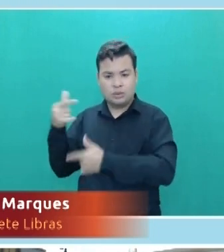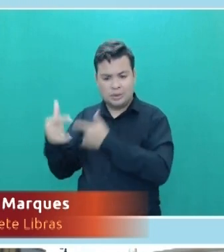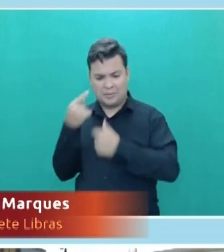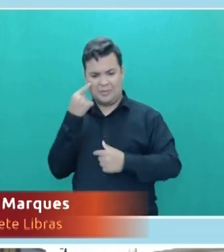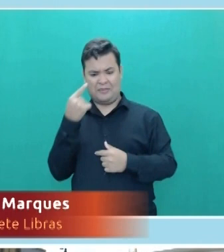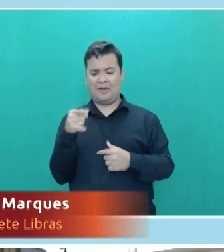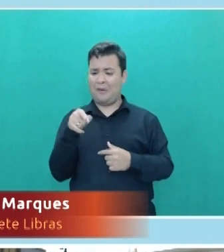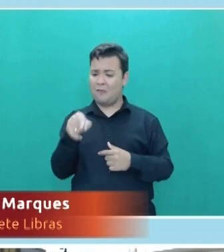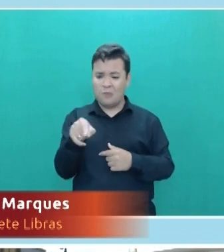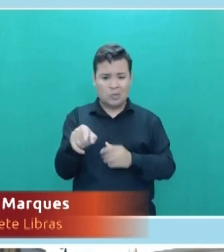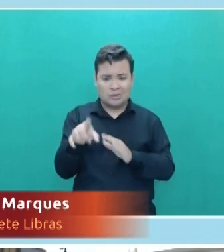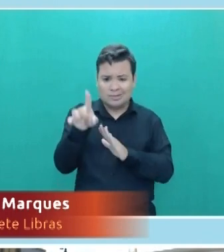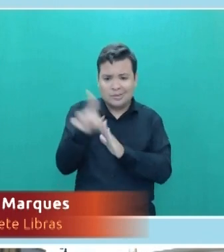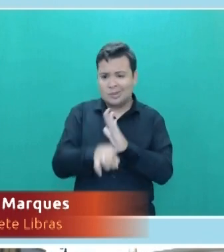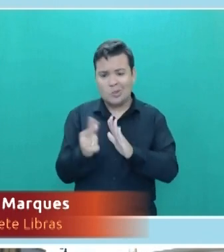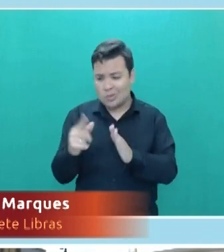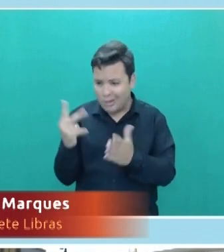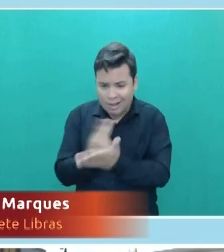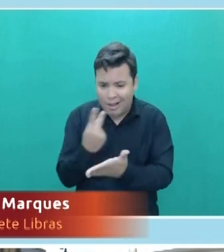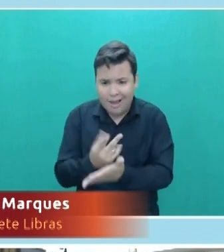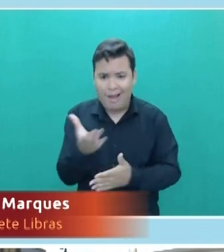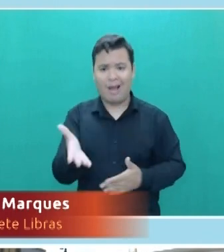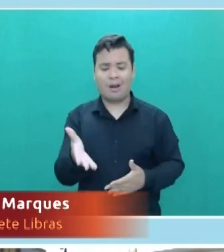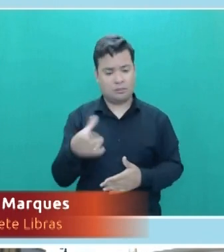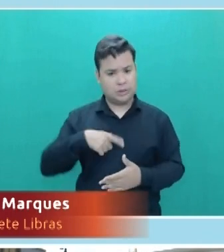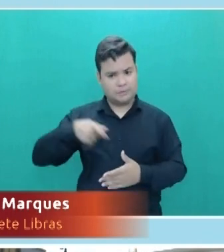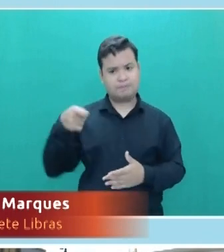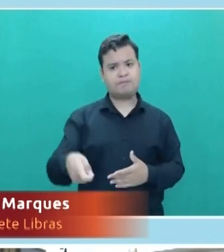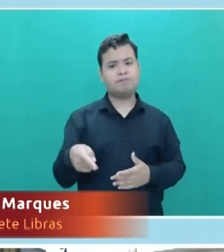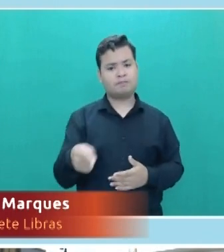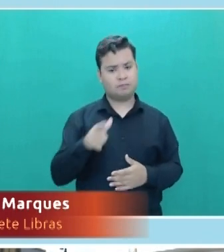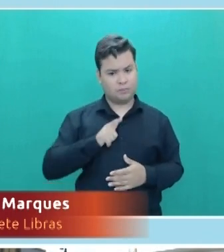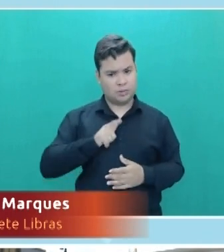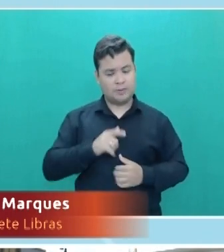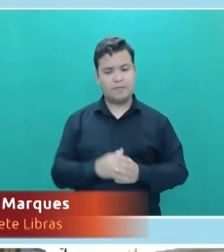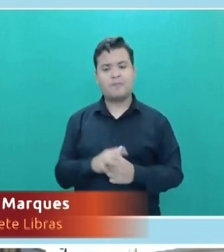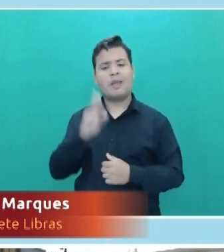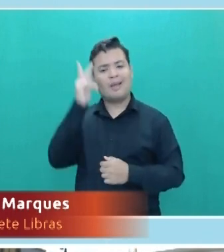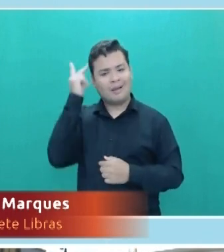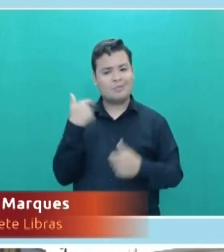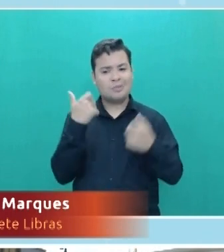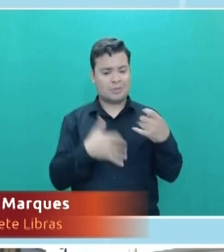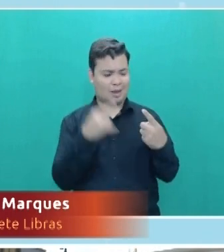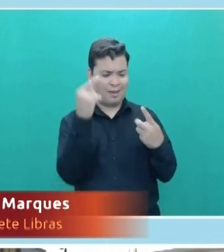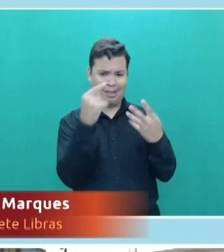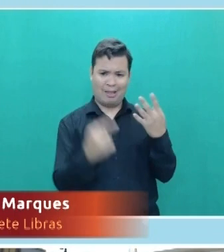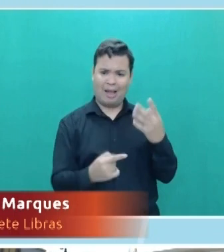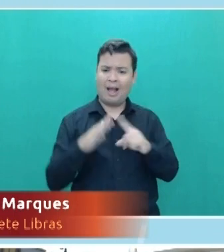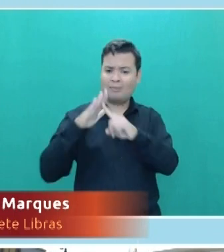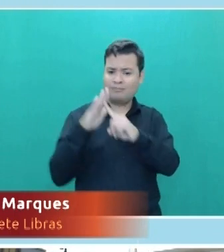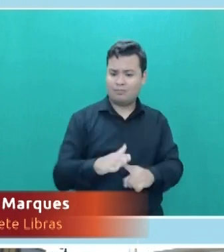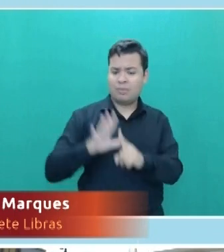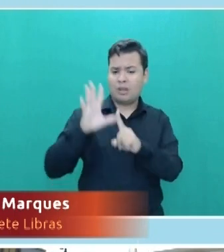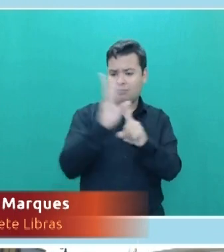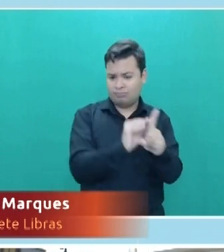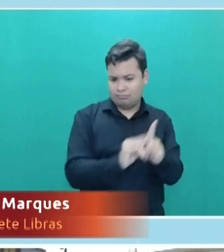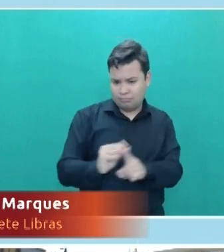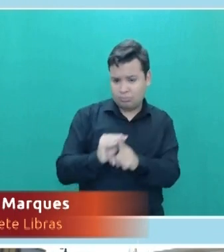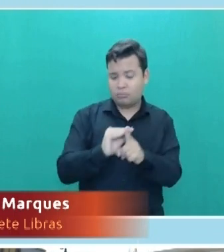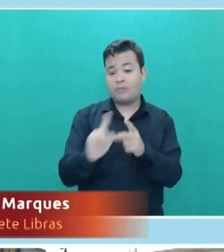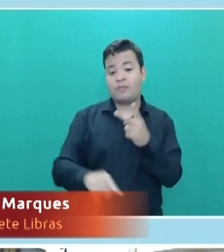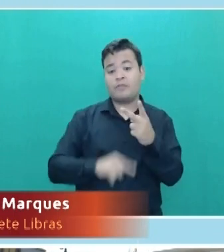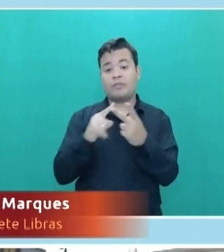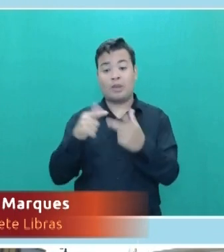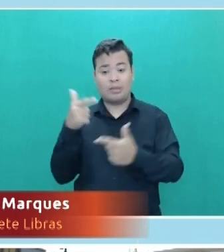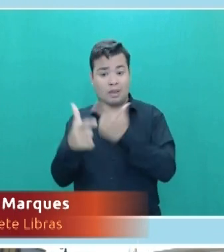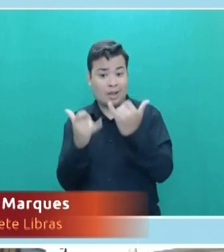direito algum, tá certo? Mas nessas questões todas que Camila apontou de assédio moral, assédio sexual e trabalho análogo